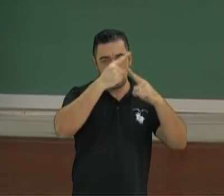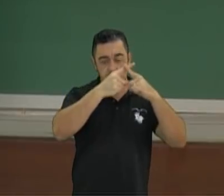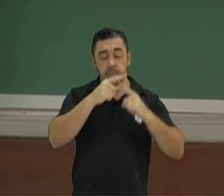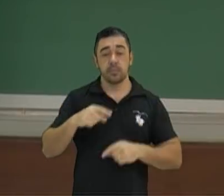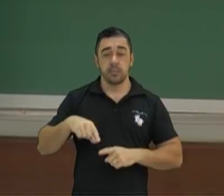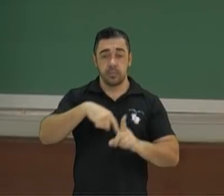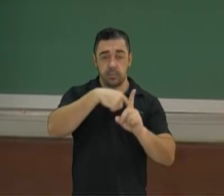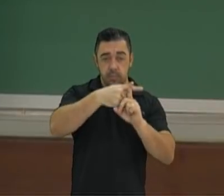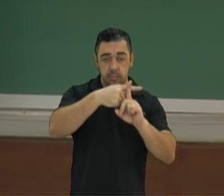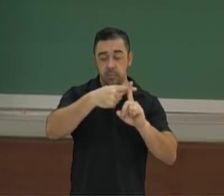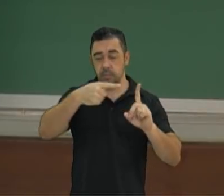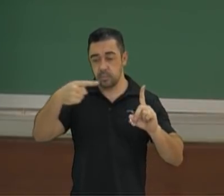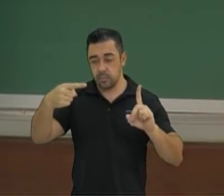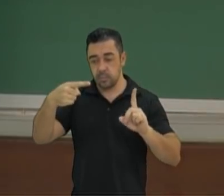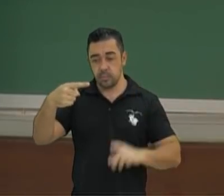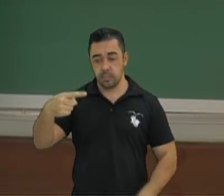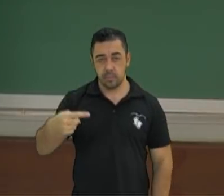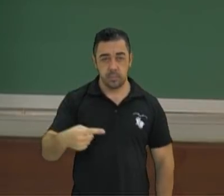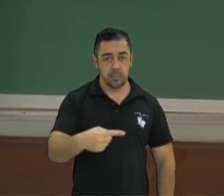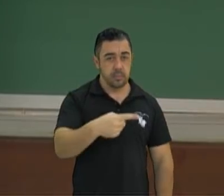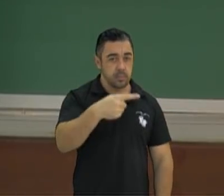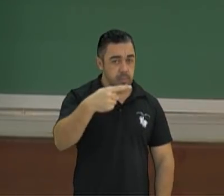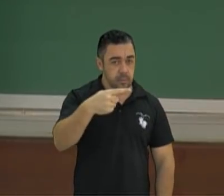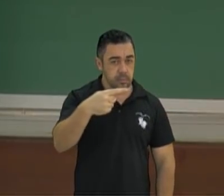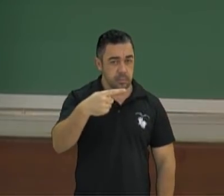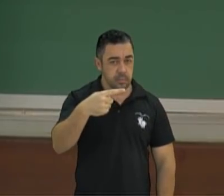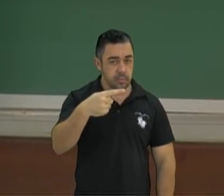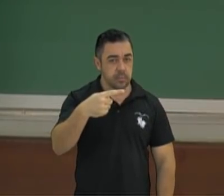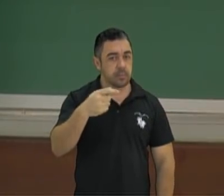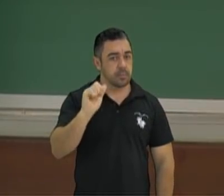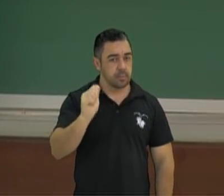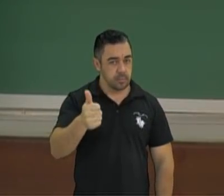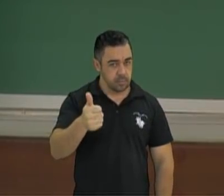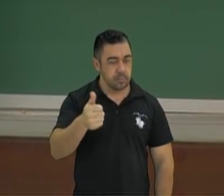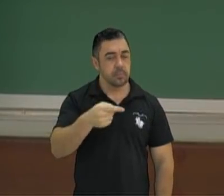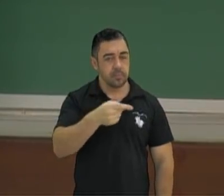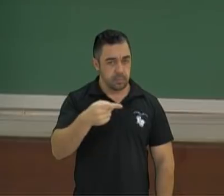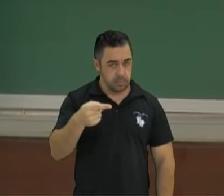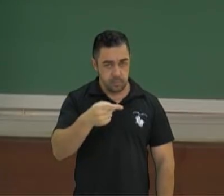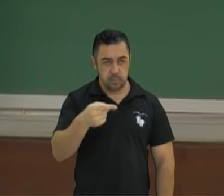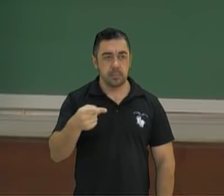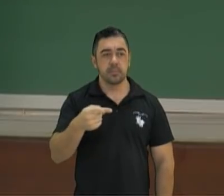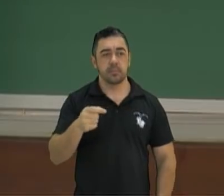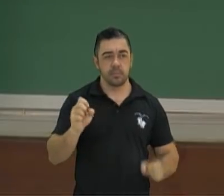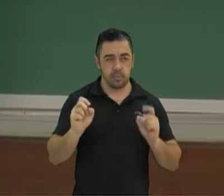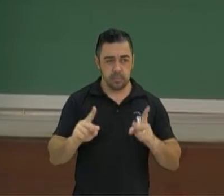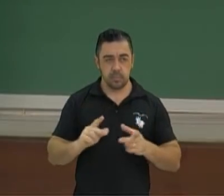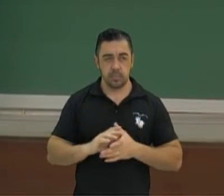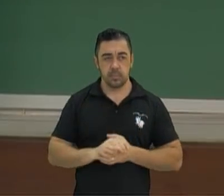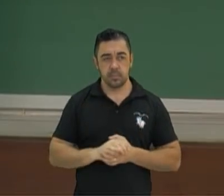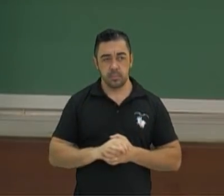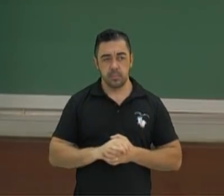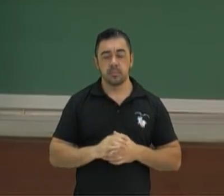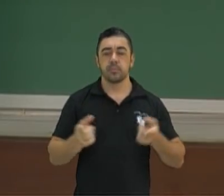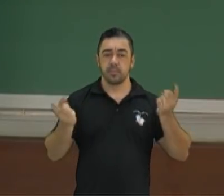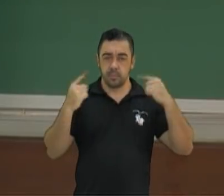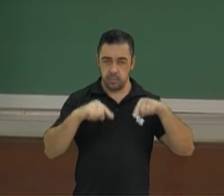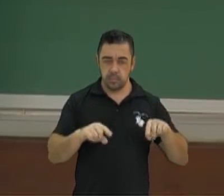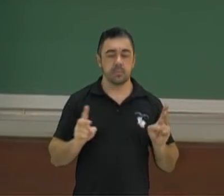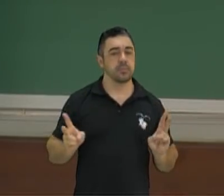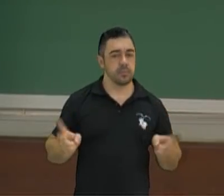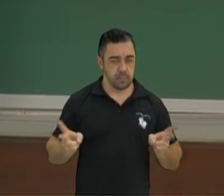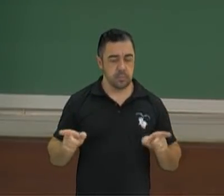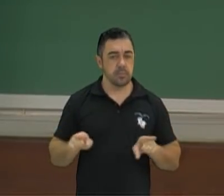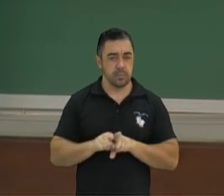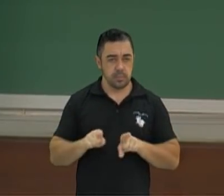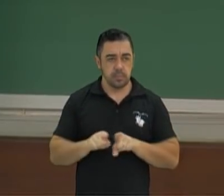sinal. Então mais com menos vai ficar quanto mesmo? Muito bem, vai ficar menos, ok? E aqui é a mesma